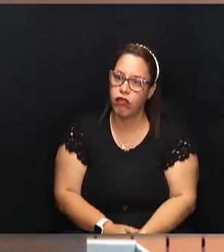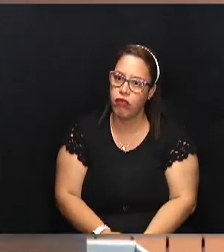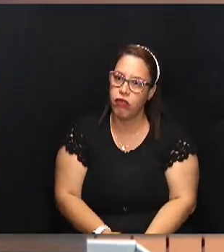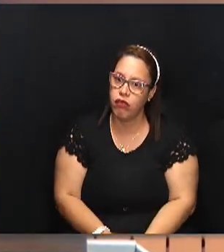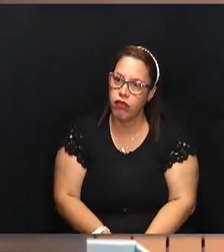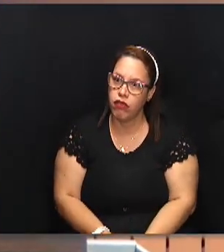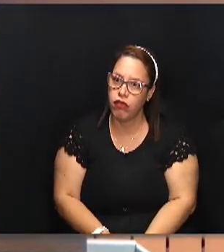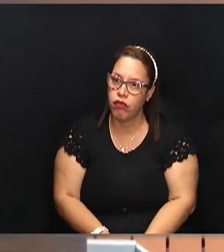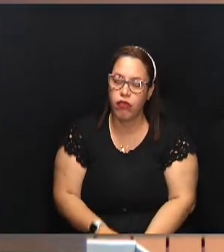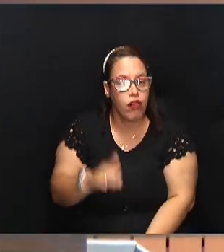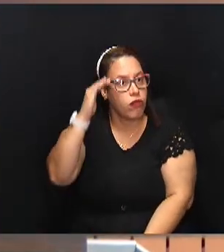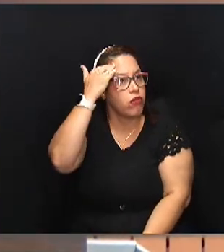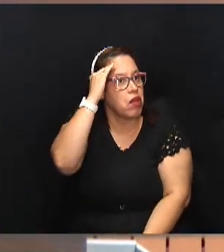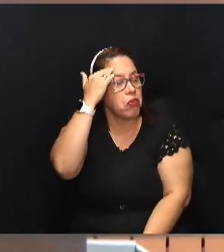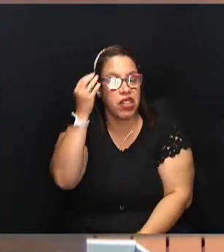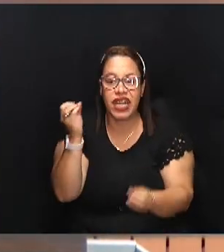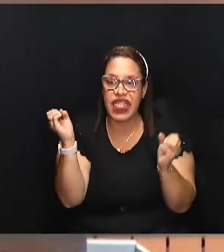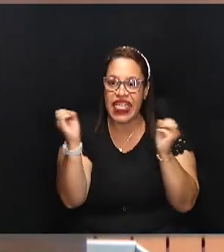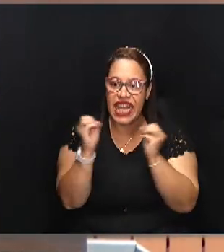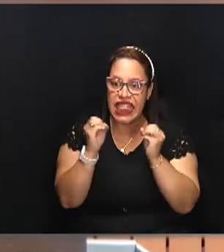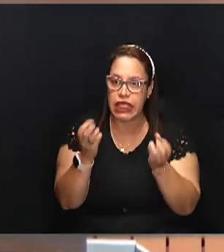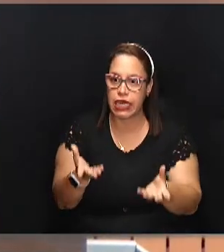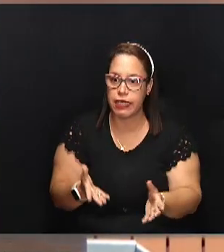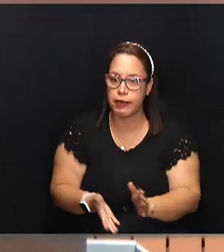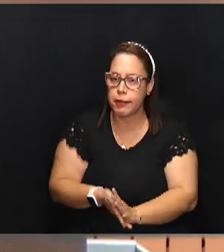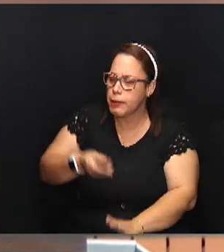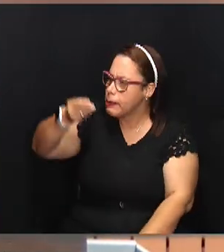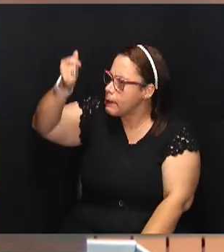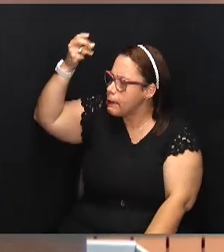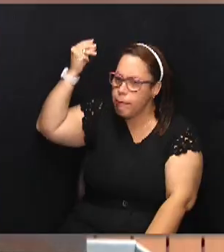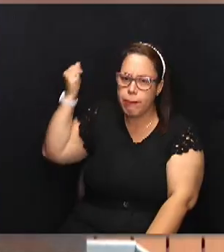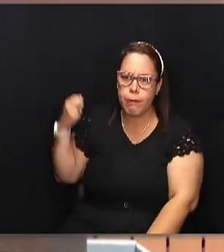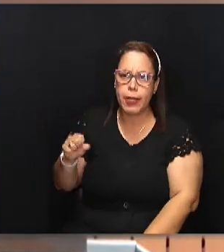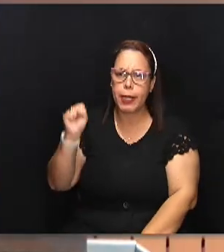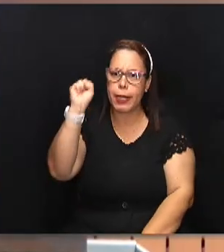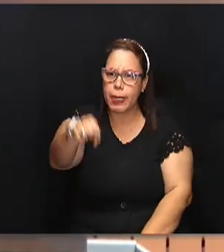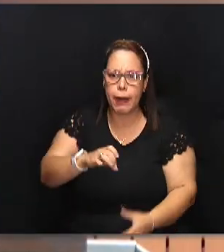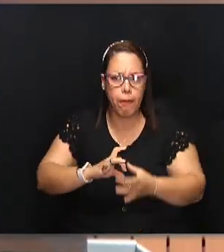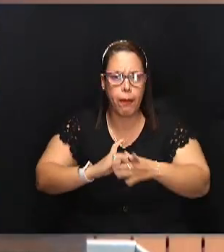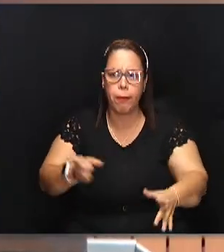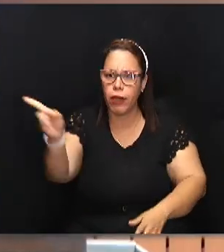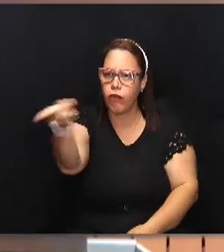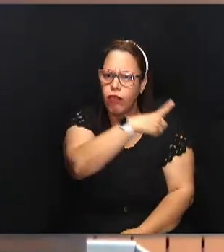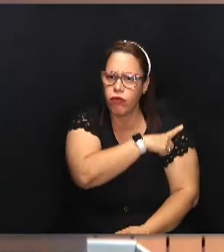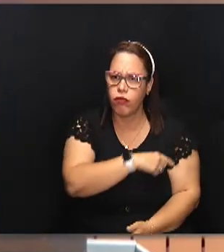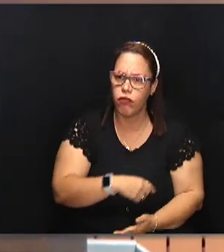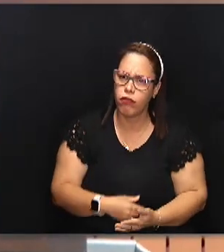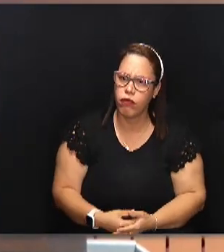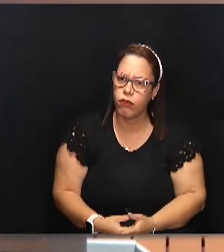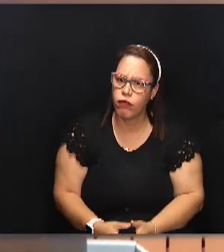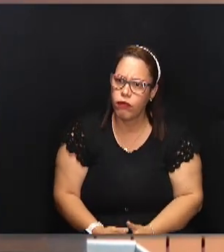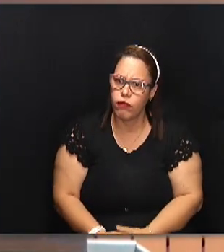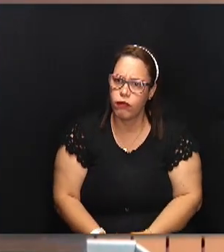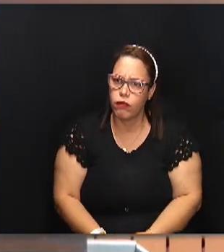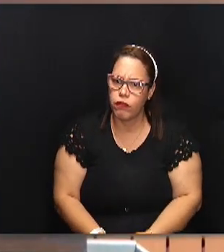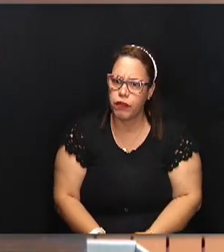Então, eu sou daquele tempo antigo e eu não abro mão.